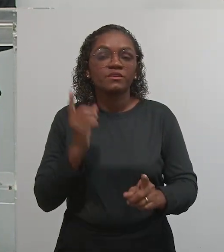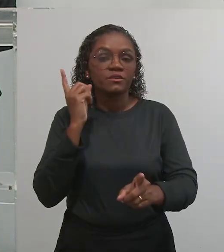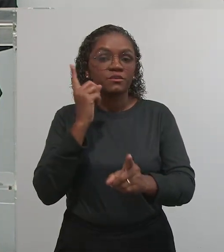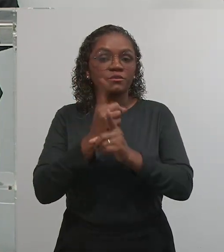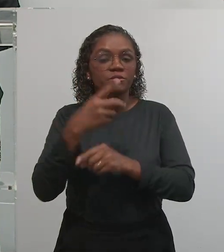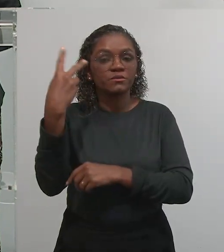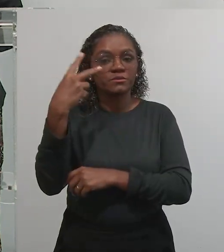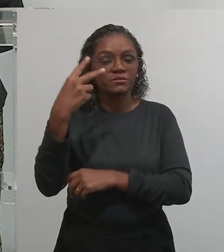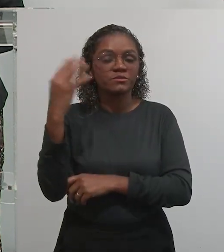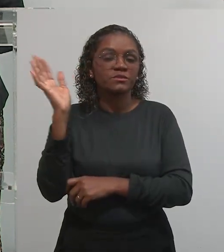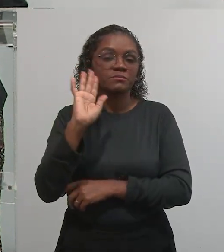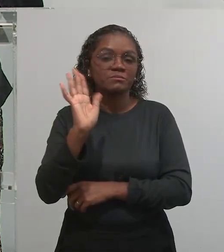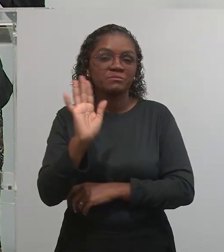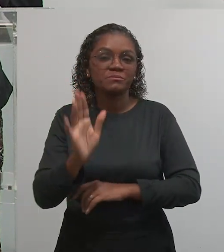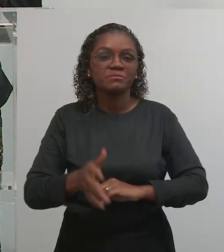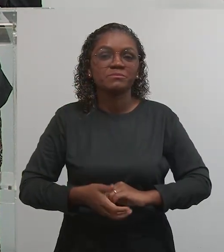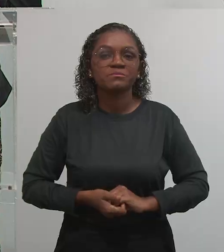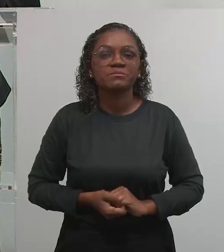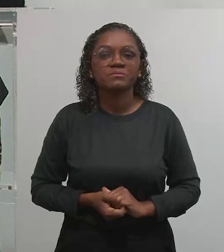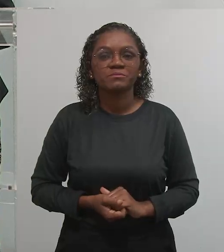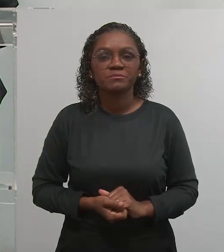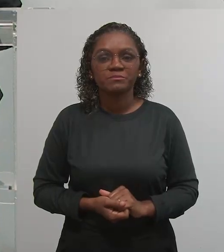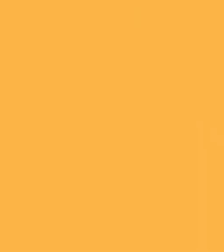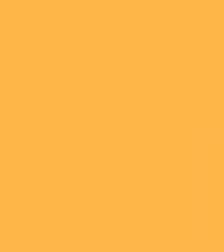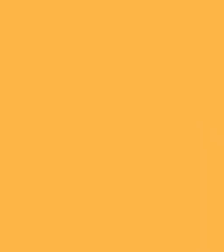na segunda unidade. Até mais. Tchau, tchau.